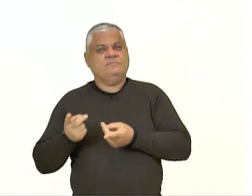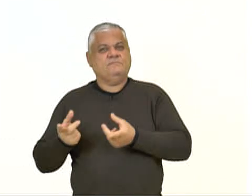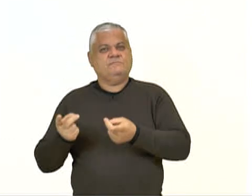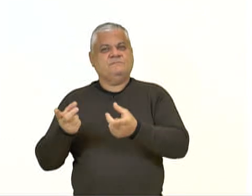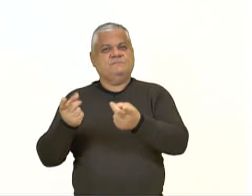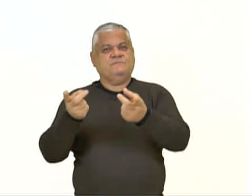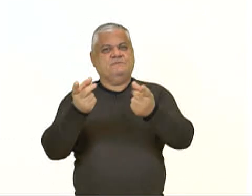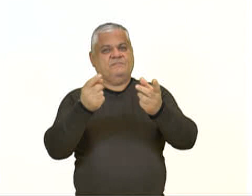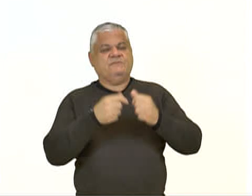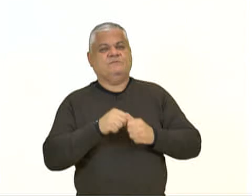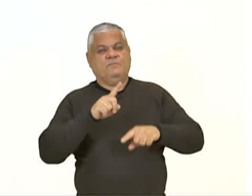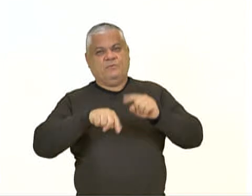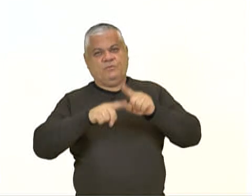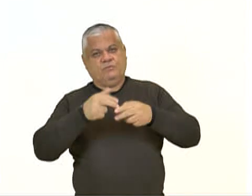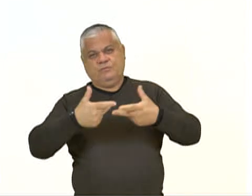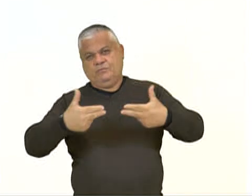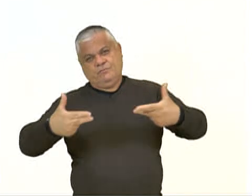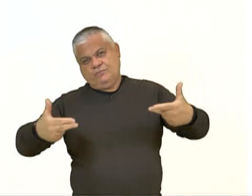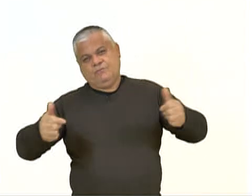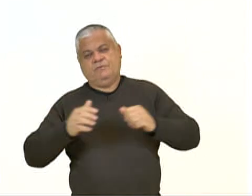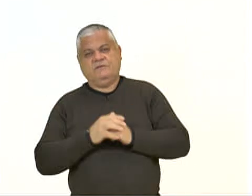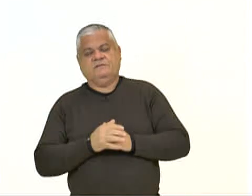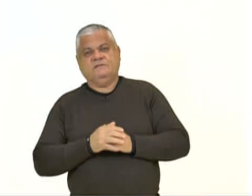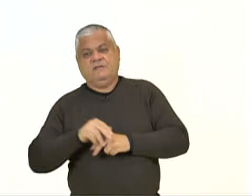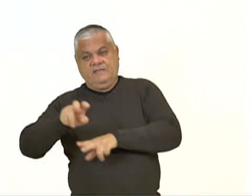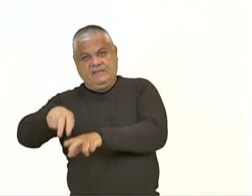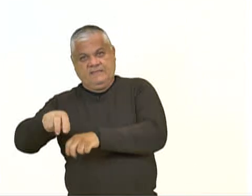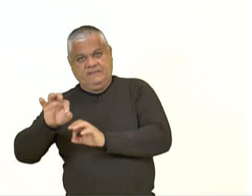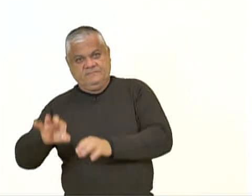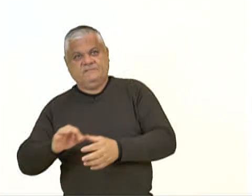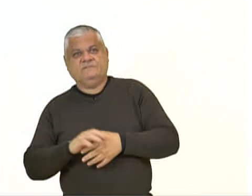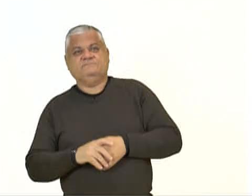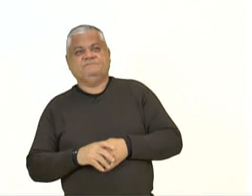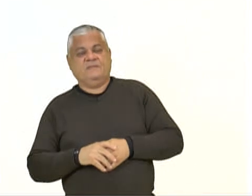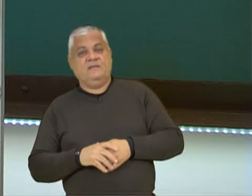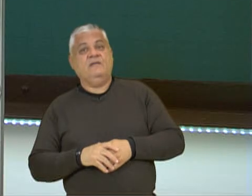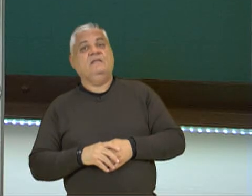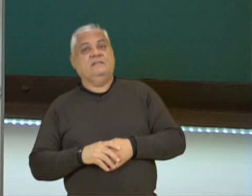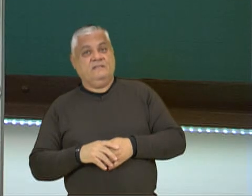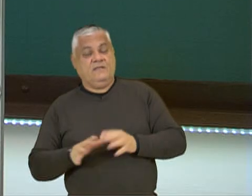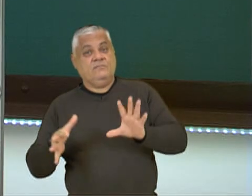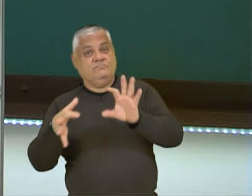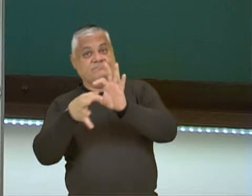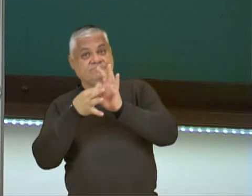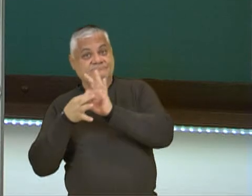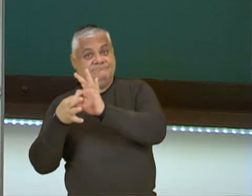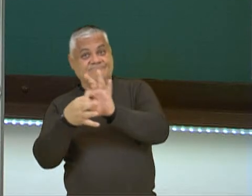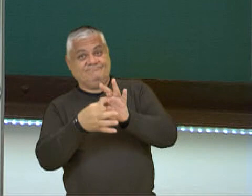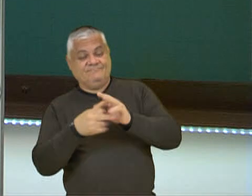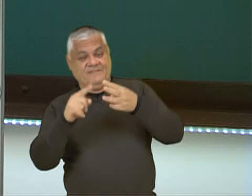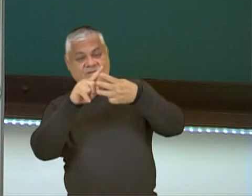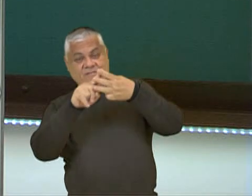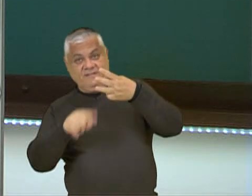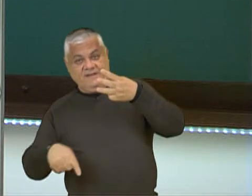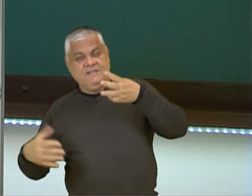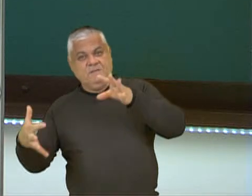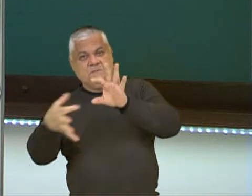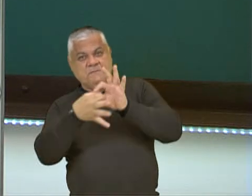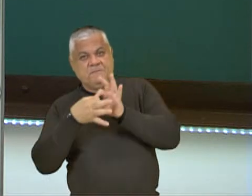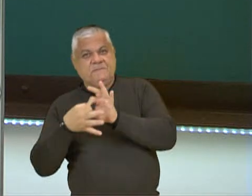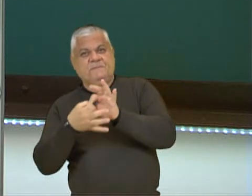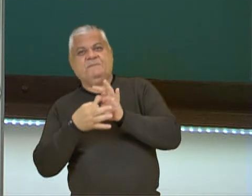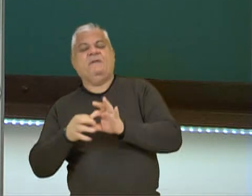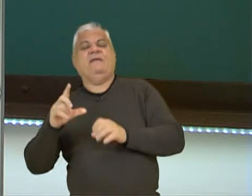comercialização desses produtos, desses itens que foram produzidos ali. Por isso, existe uma inter-relação desses 3